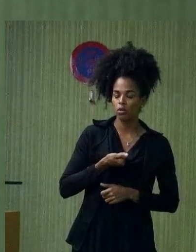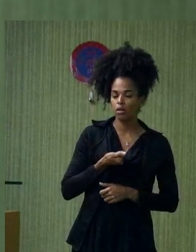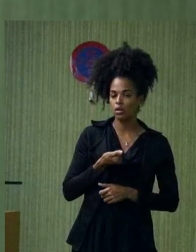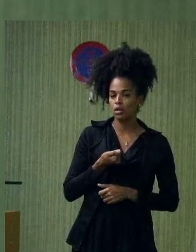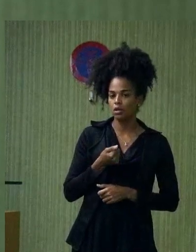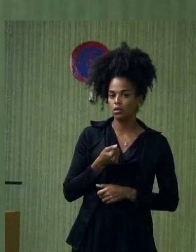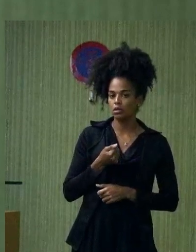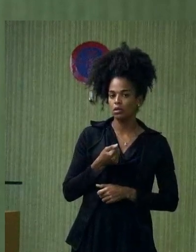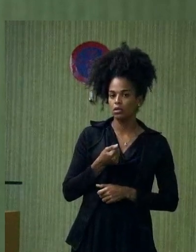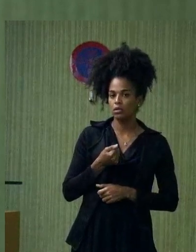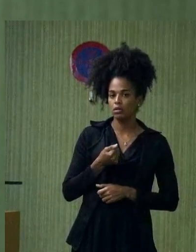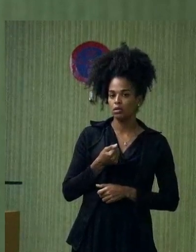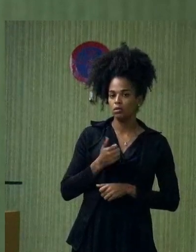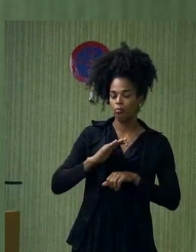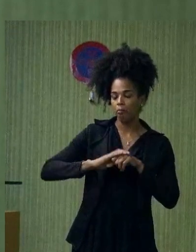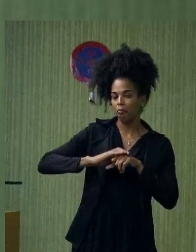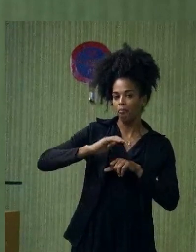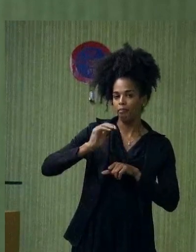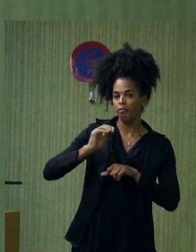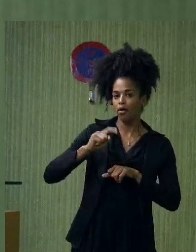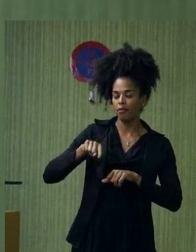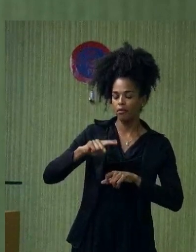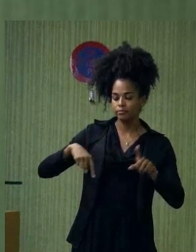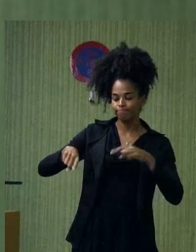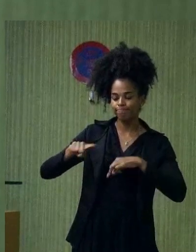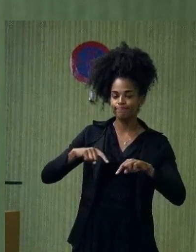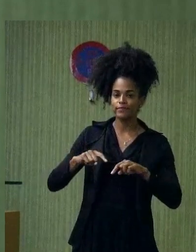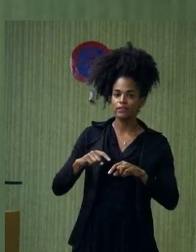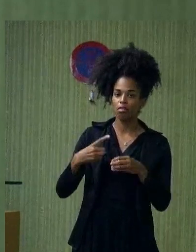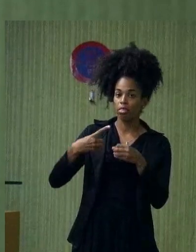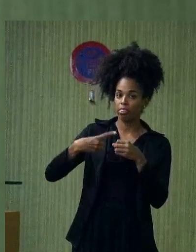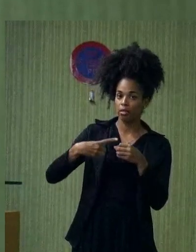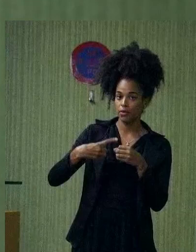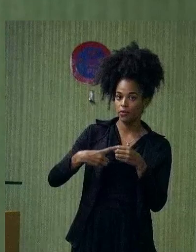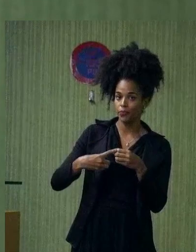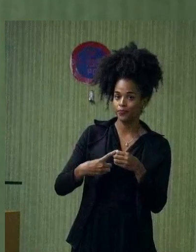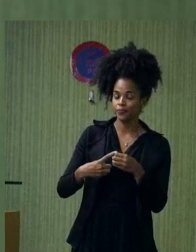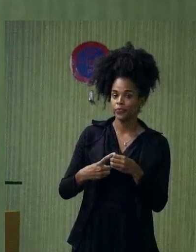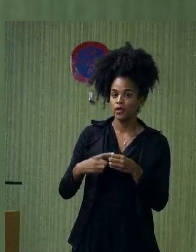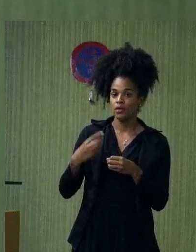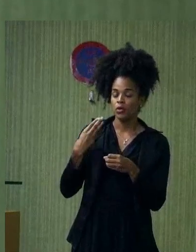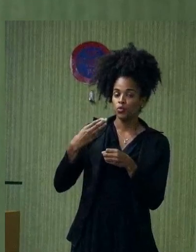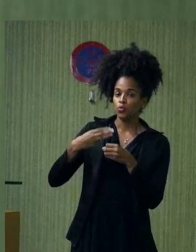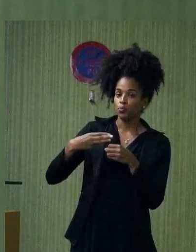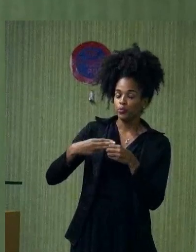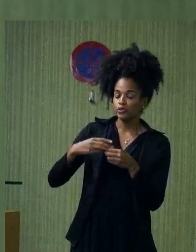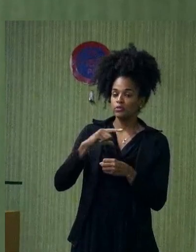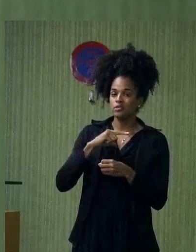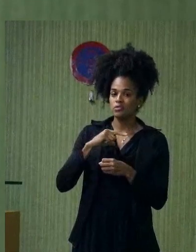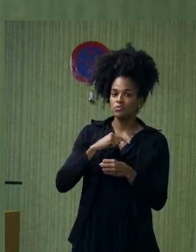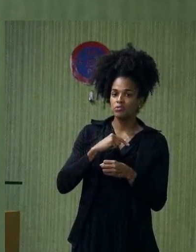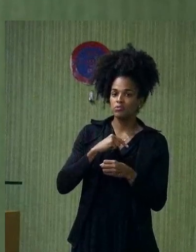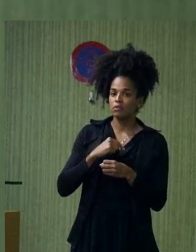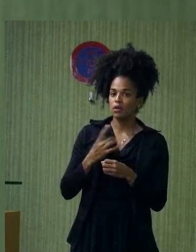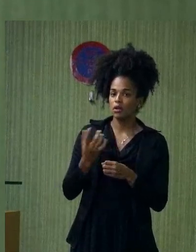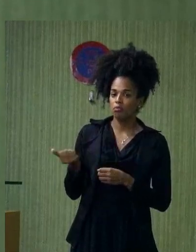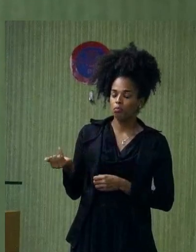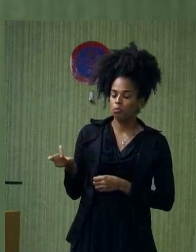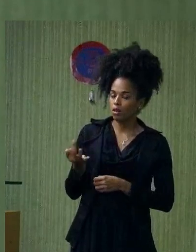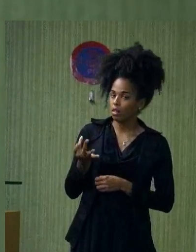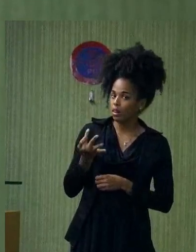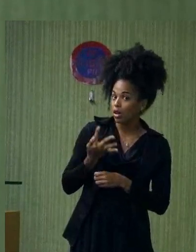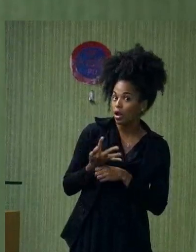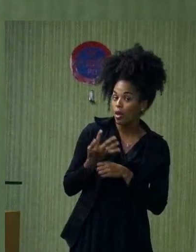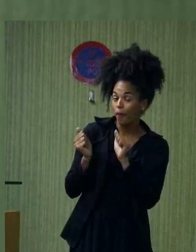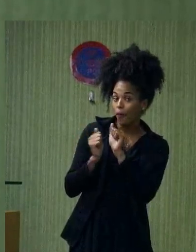Municípios os municípios muitos têm mais escolas ribeirinhas do que escolas urbanas é muita escola Ribeirinha